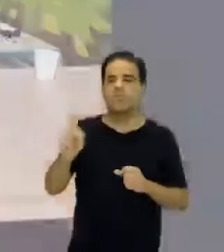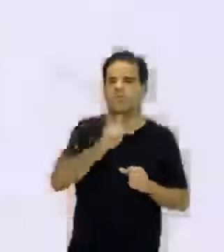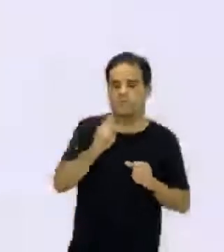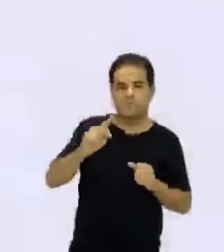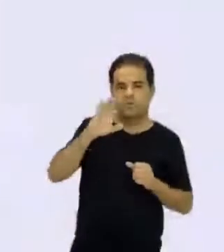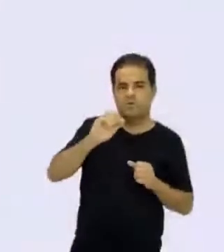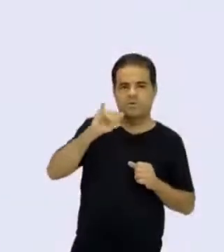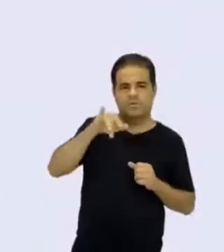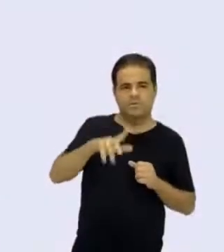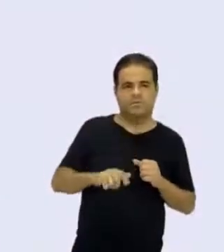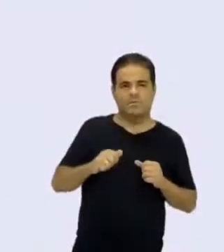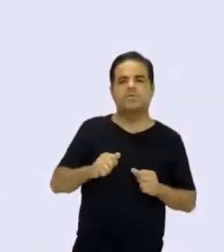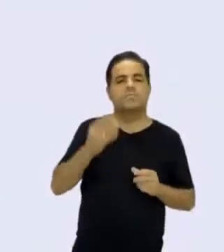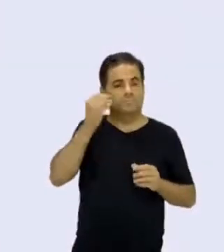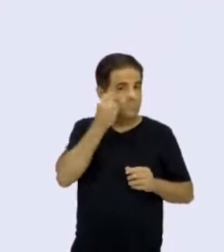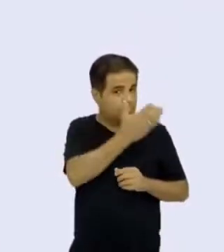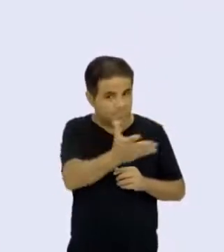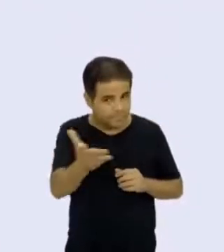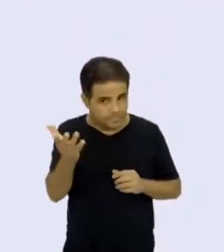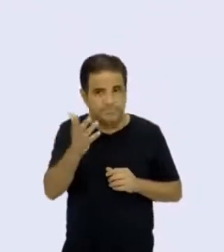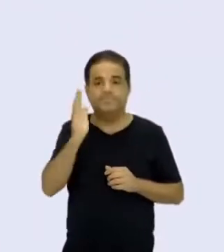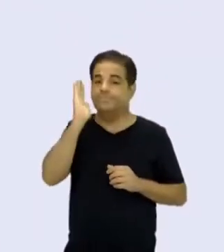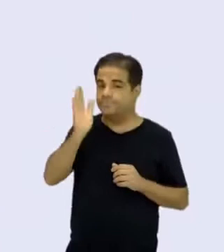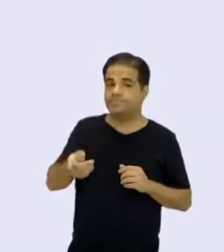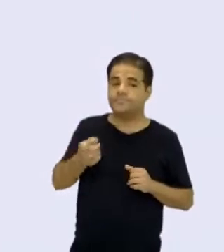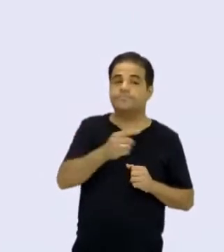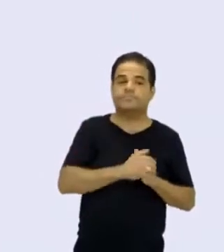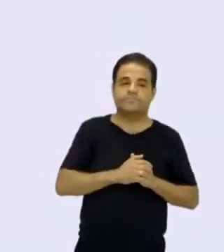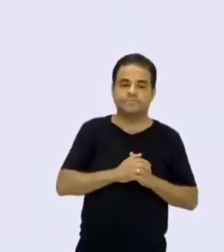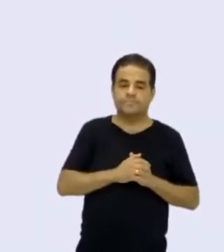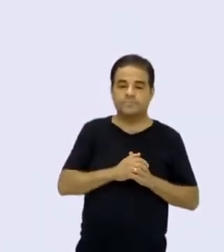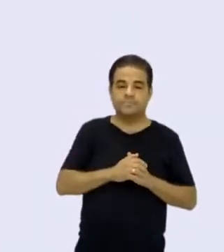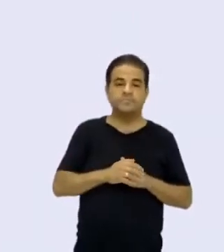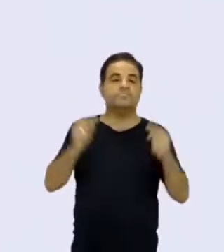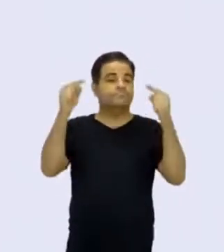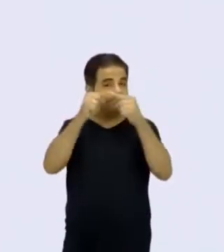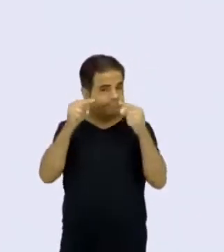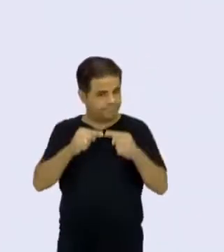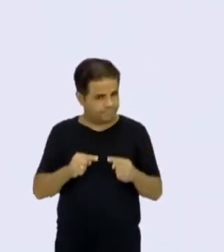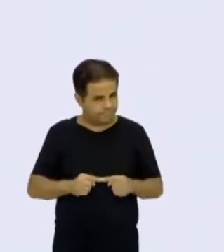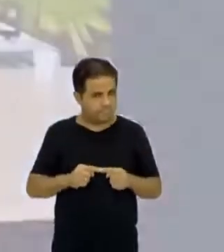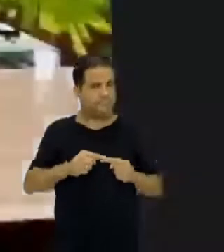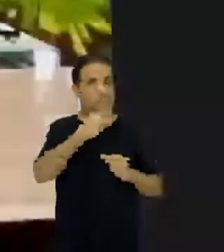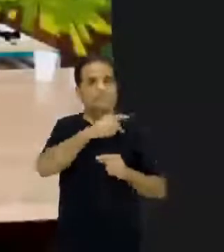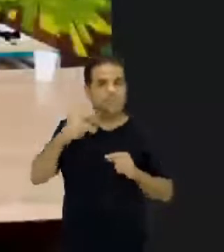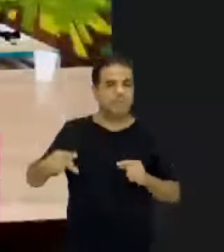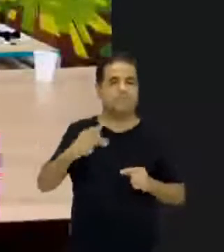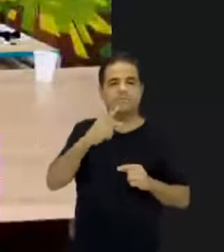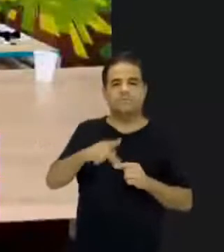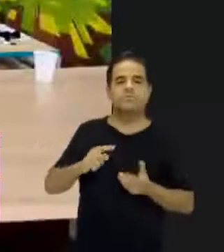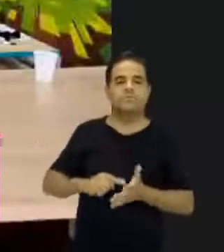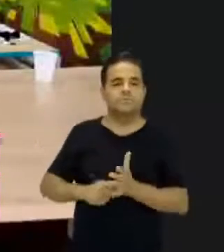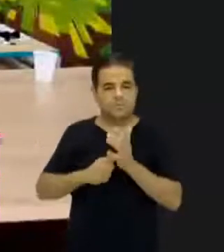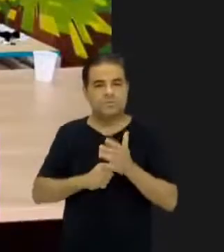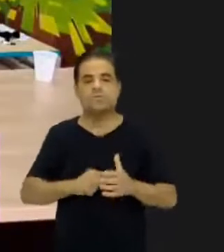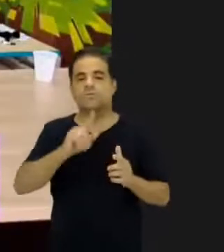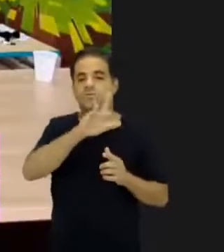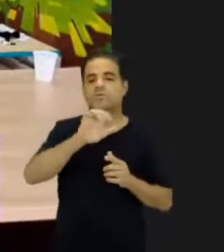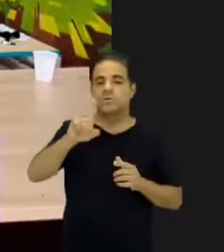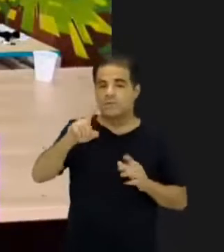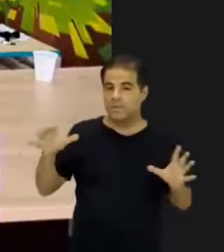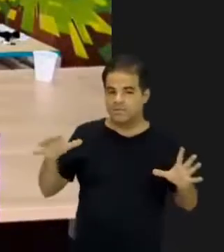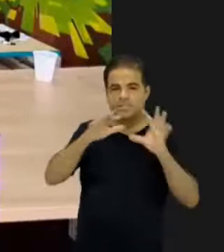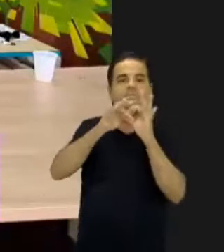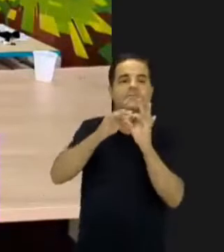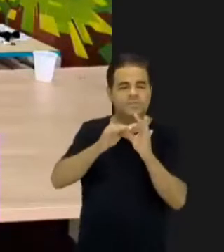ali mostrou como é que faz ali a aplicação do potenciômetro com o servomotor e o LED.